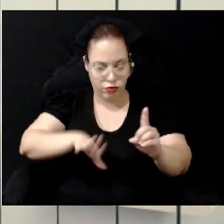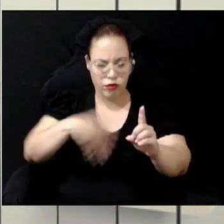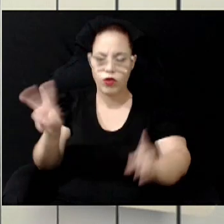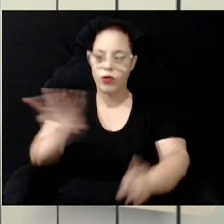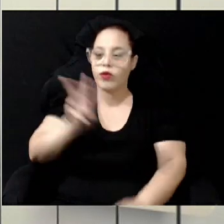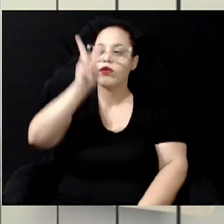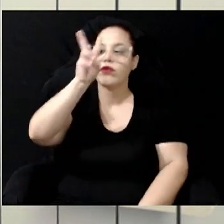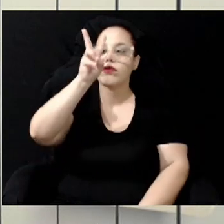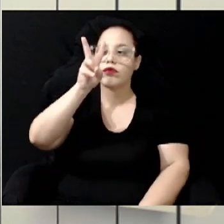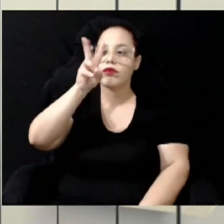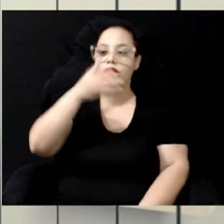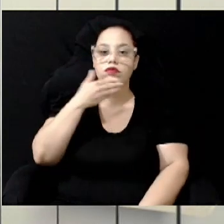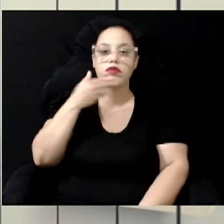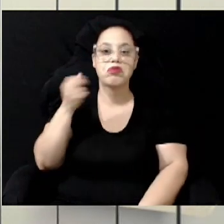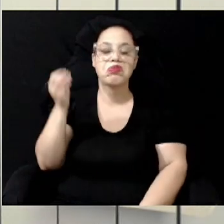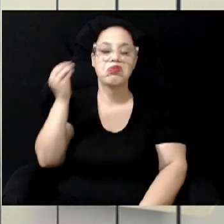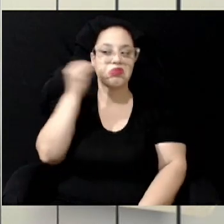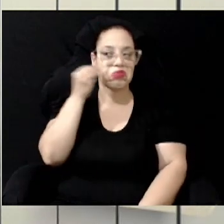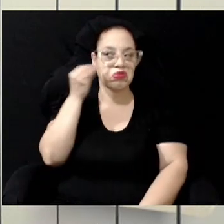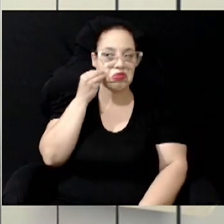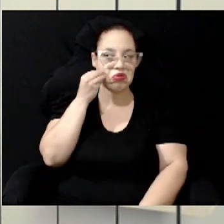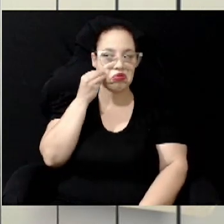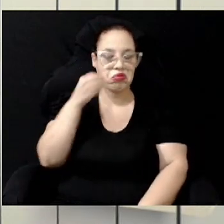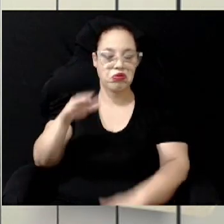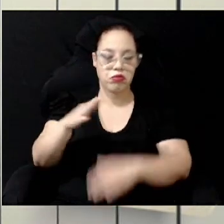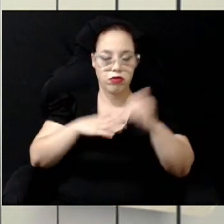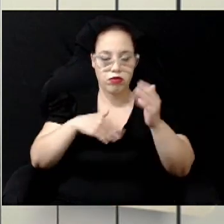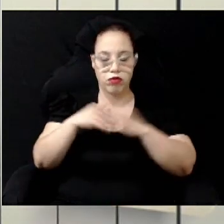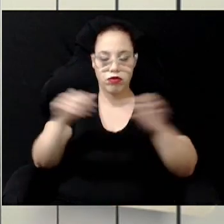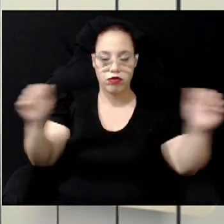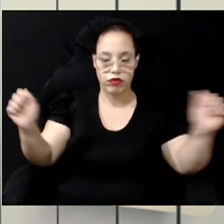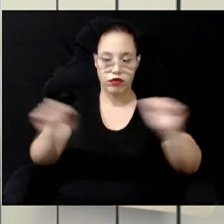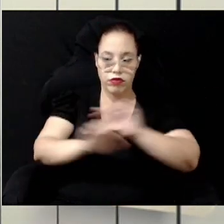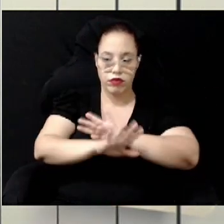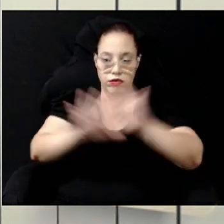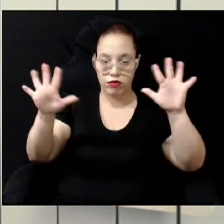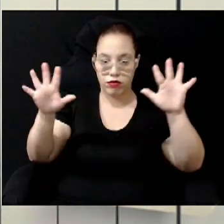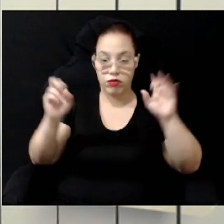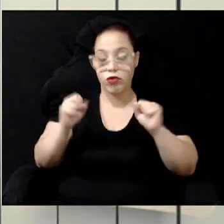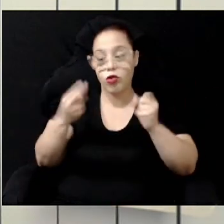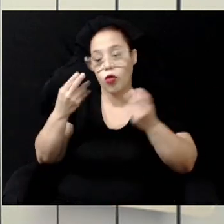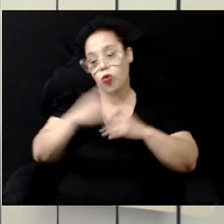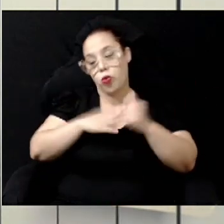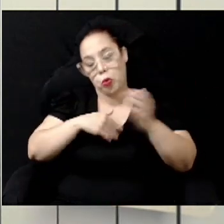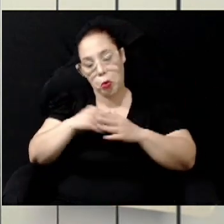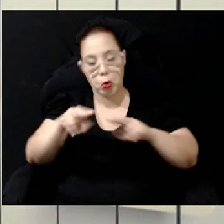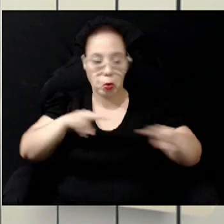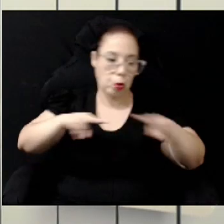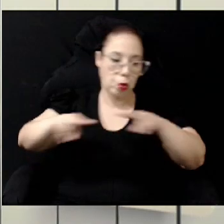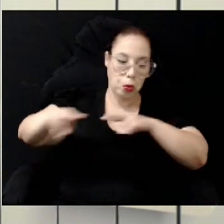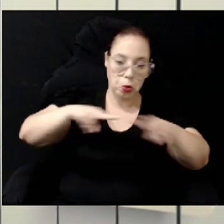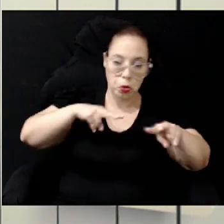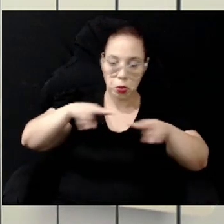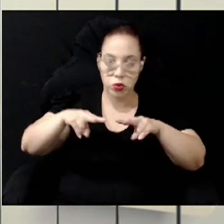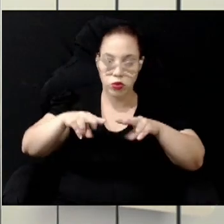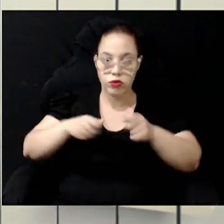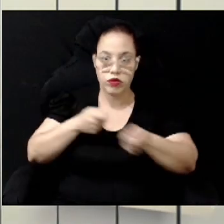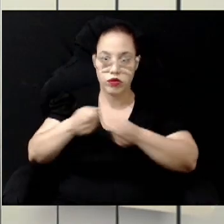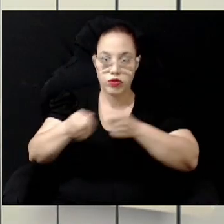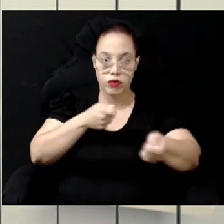melhores experiências na área da transparência ou ações de fiscalização na gestão